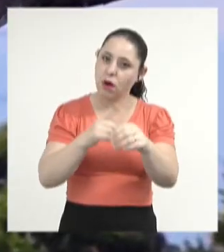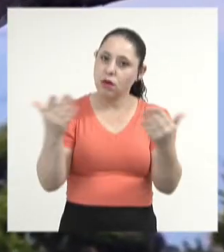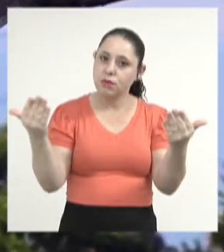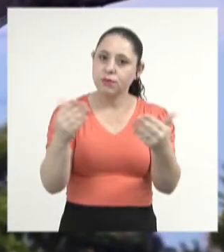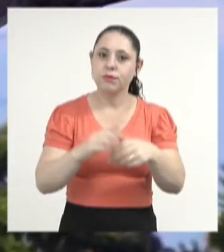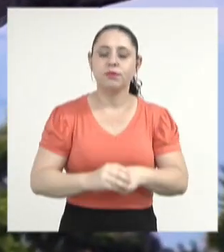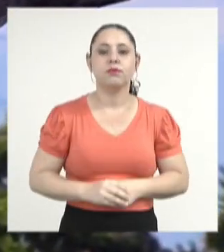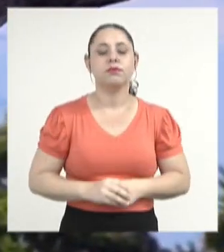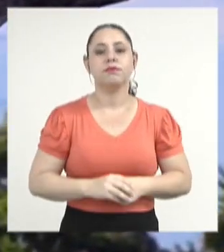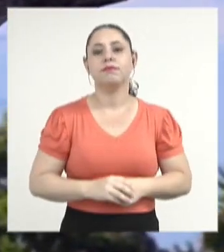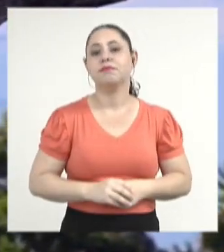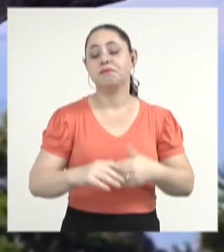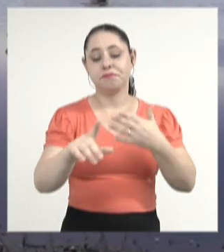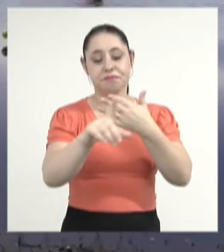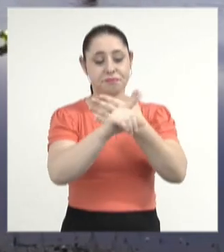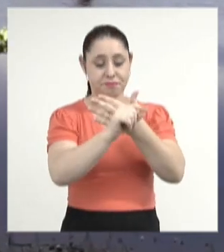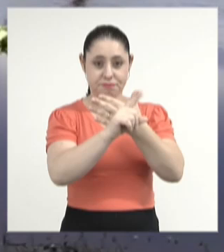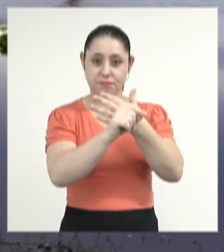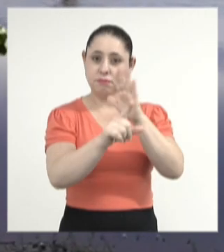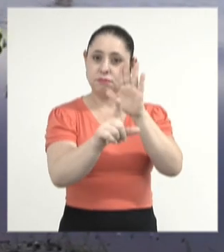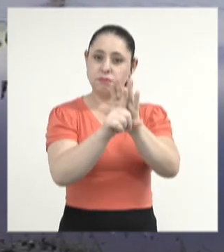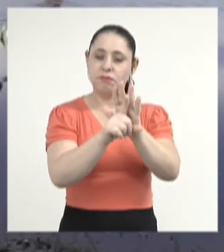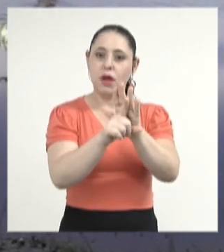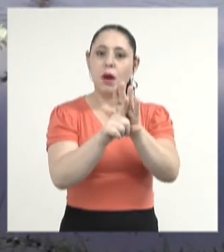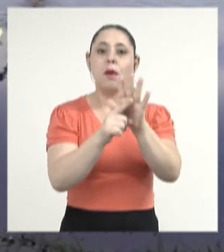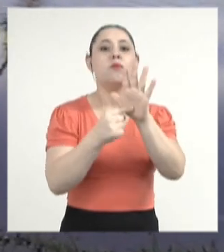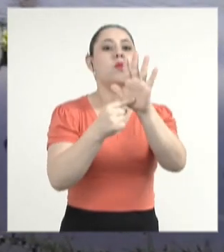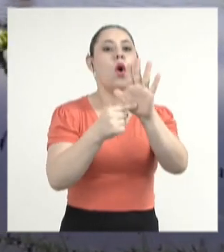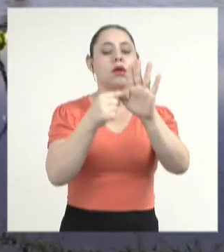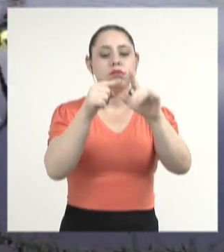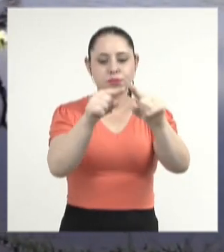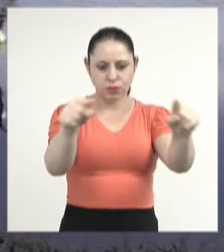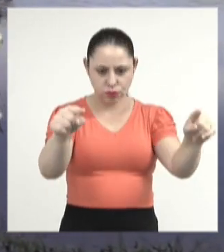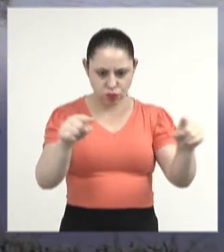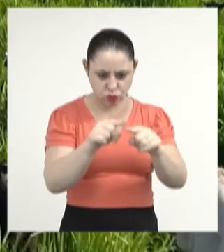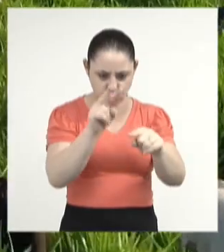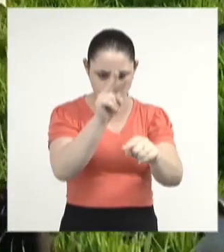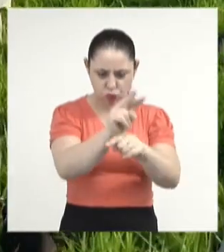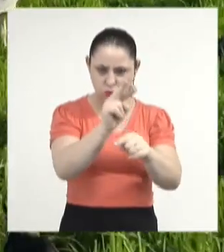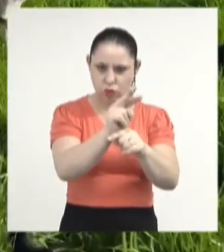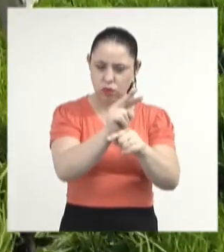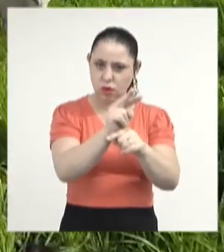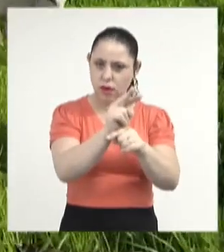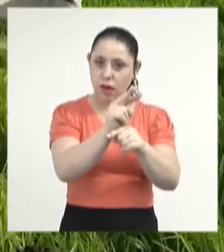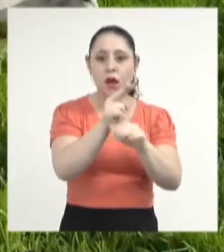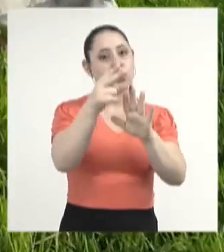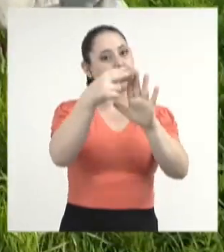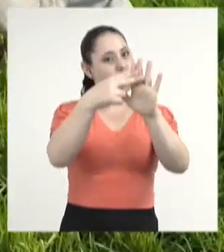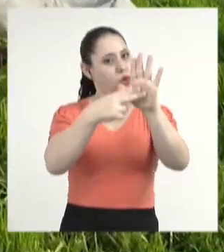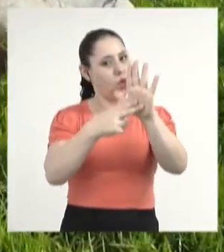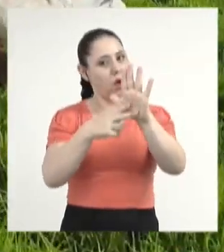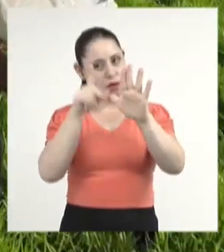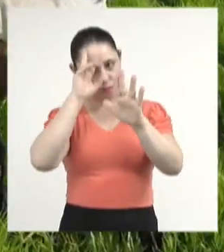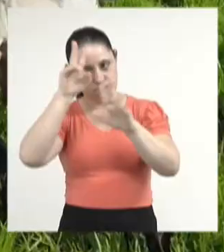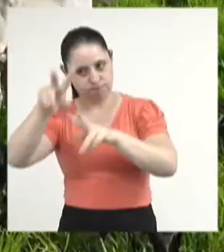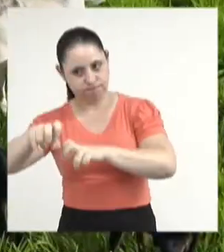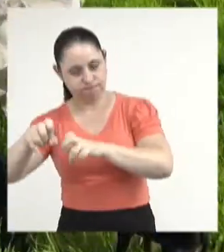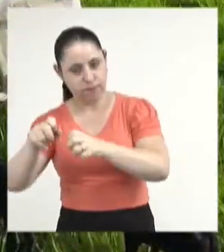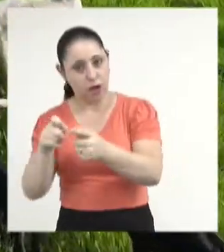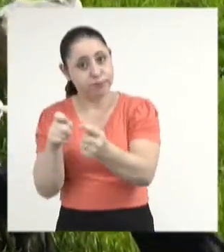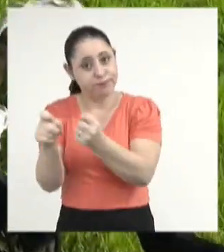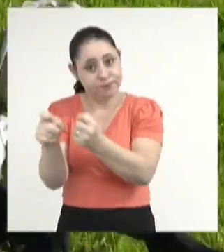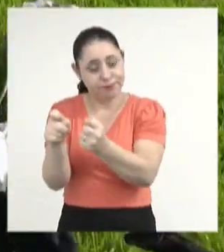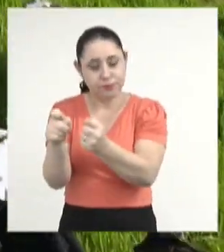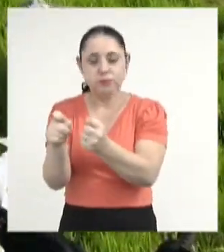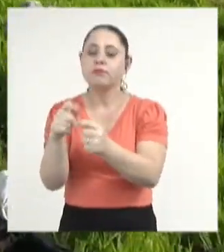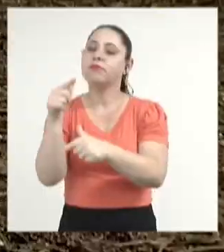Em linhas gerais, a Lei do Pantanal define quais são as áreas protegidas e de supressão vegetal, traz normas para atividade produtiva e restrições